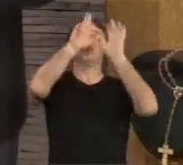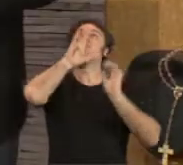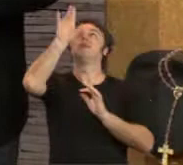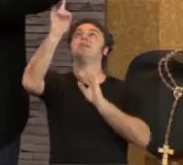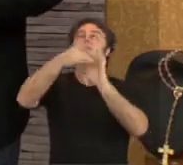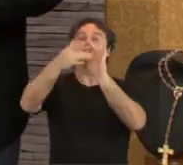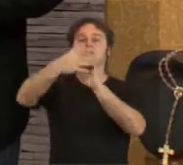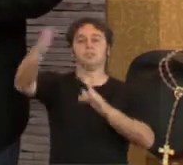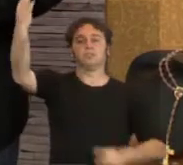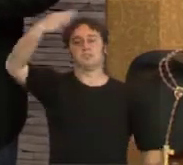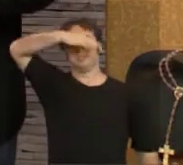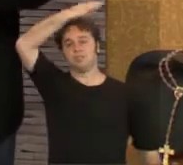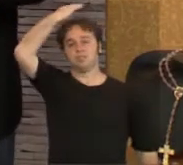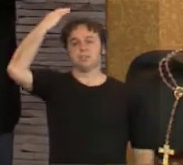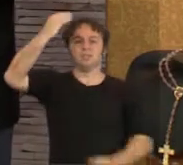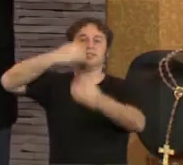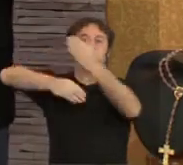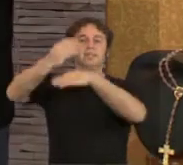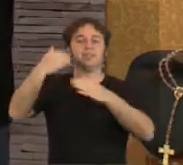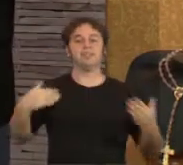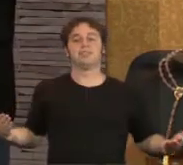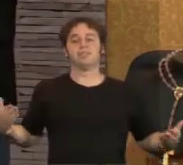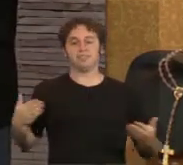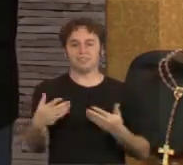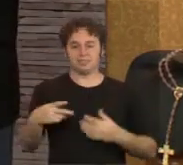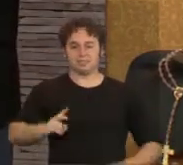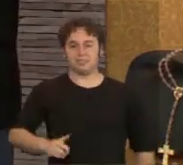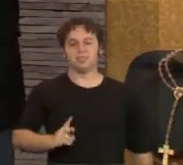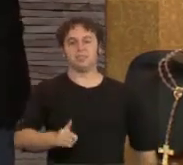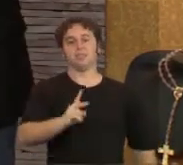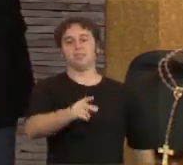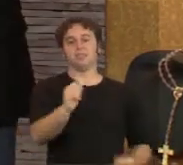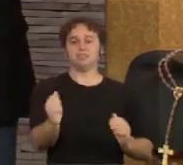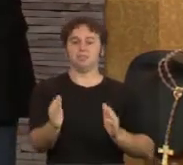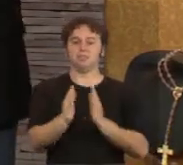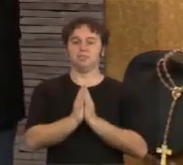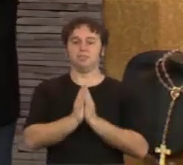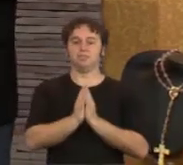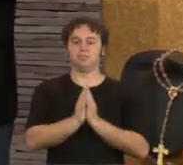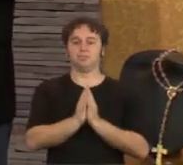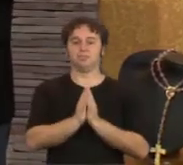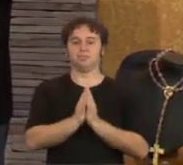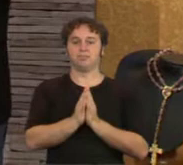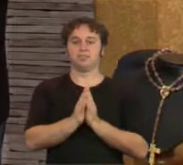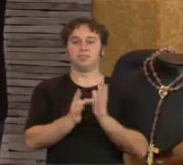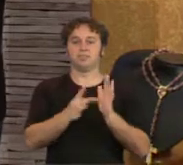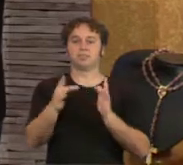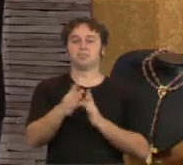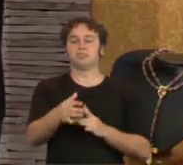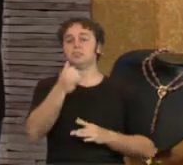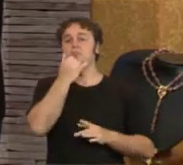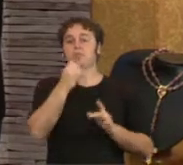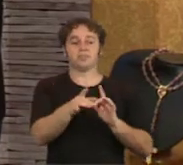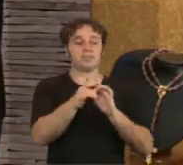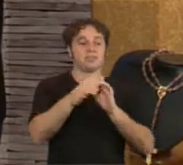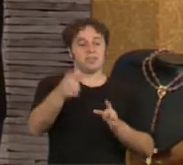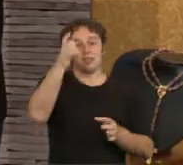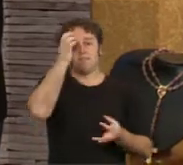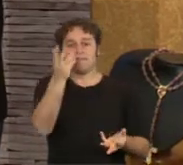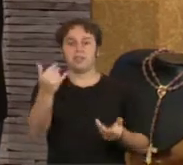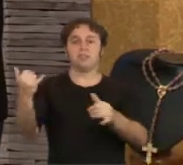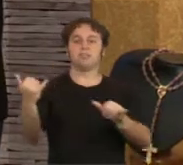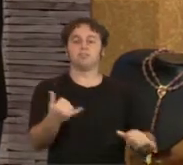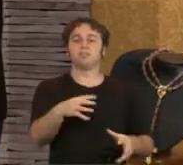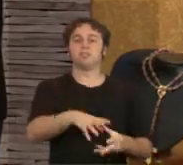e ao Filho, e ao Espírito Santo, como era no princípio, agora e sempre. Amém. Ó meu Jesus,